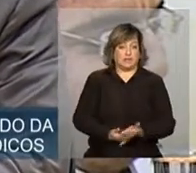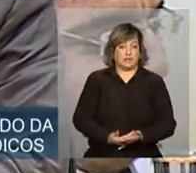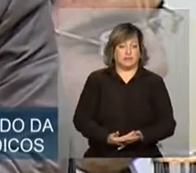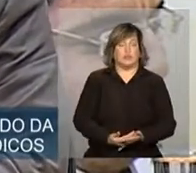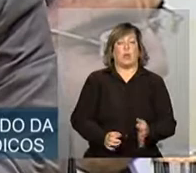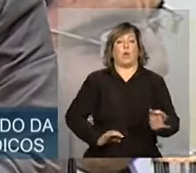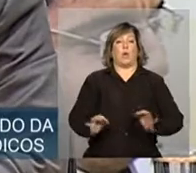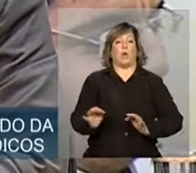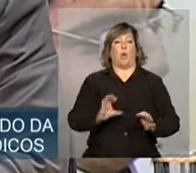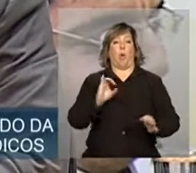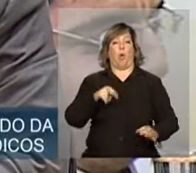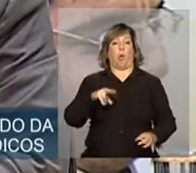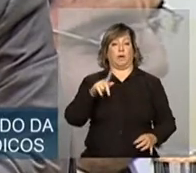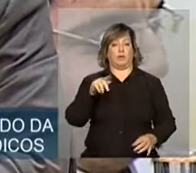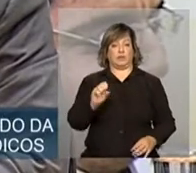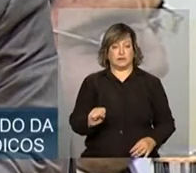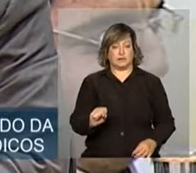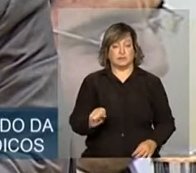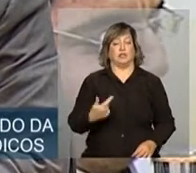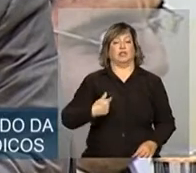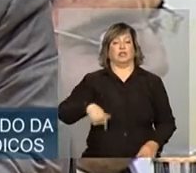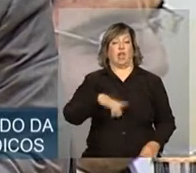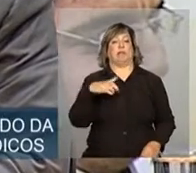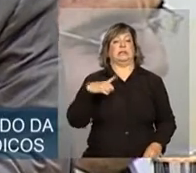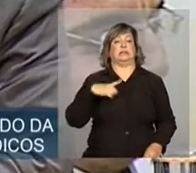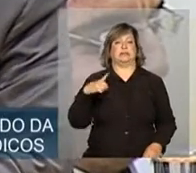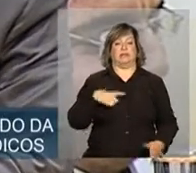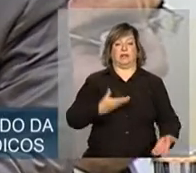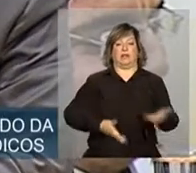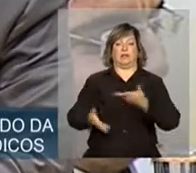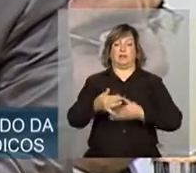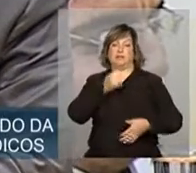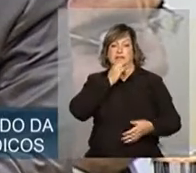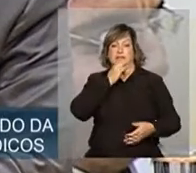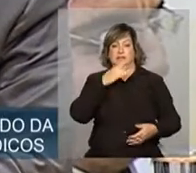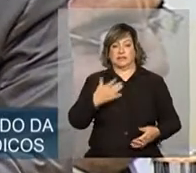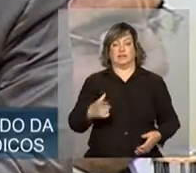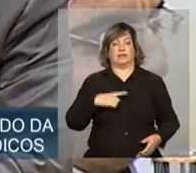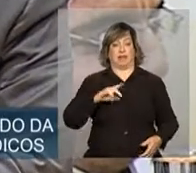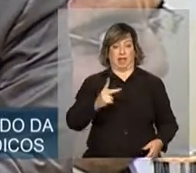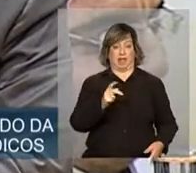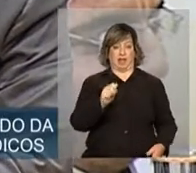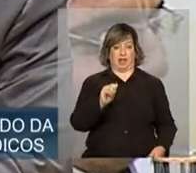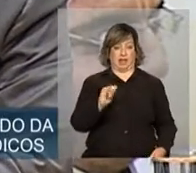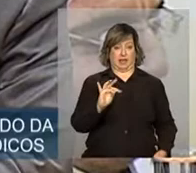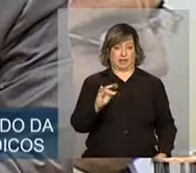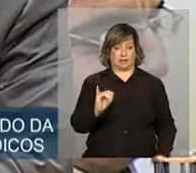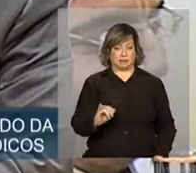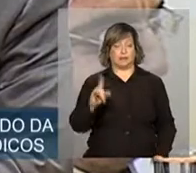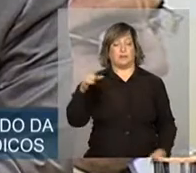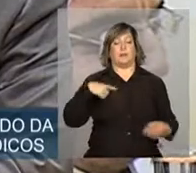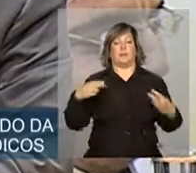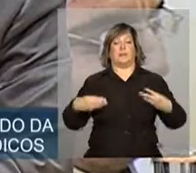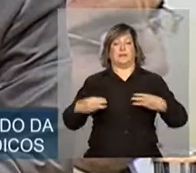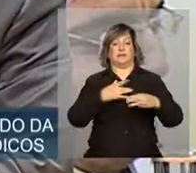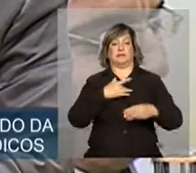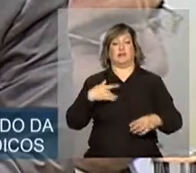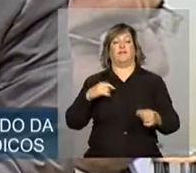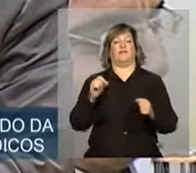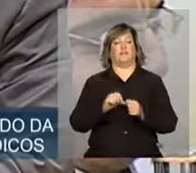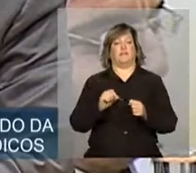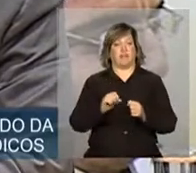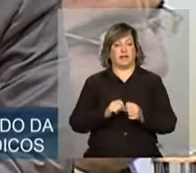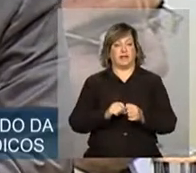organizações não-governamentais com as quais nós temos relações por exemplo no Haiti Ministério da Saúde fez